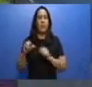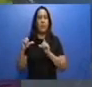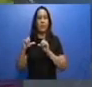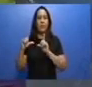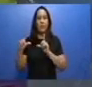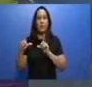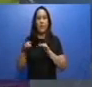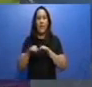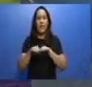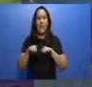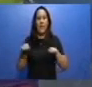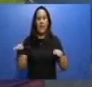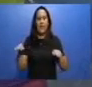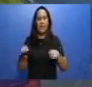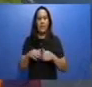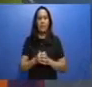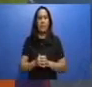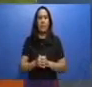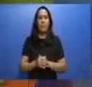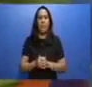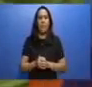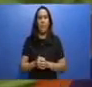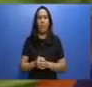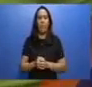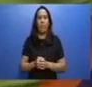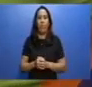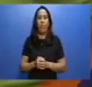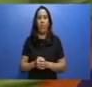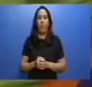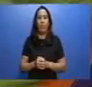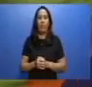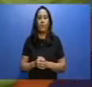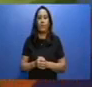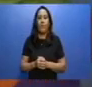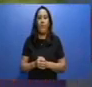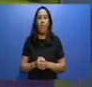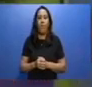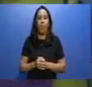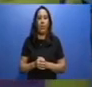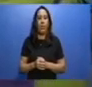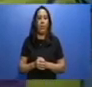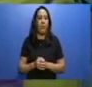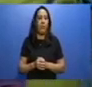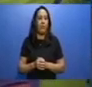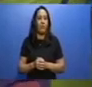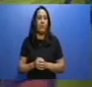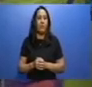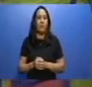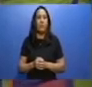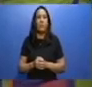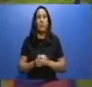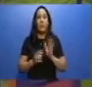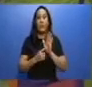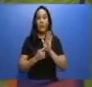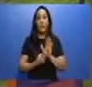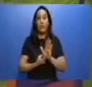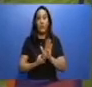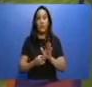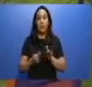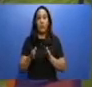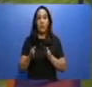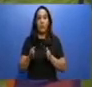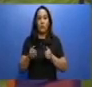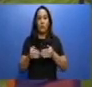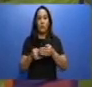planas, elas são retinhas. Eu não posso pegar. Olha aqui, por exemplo. A professora trouxe o cubo. Lembra